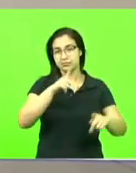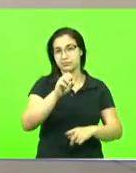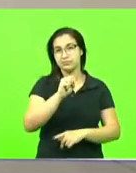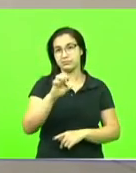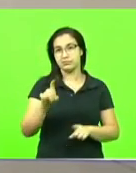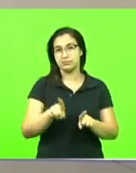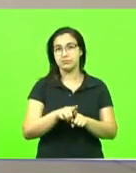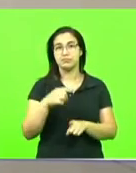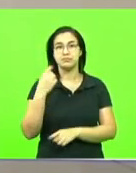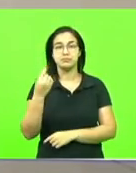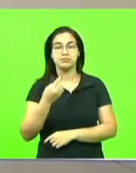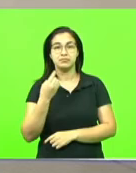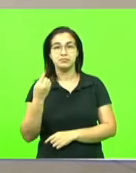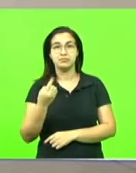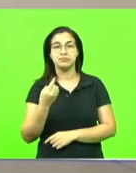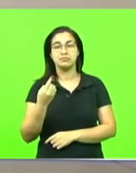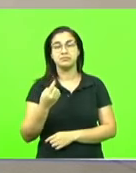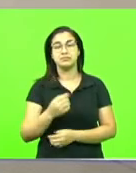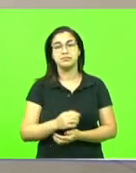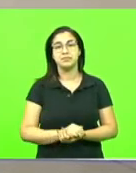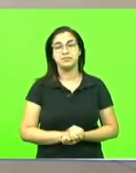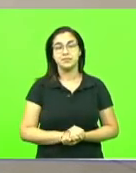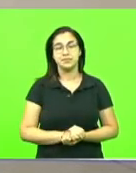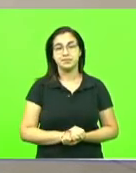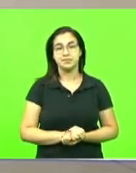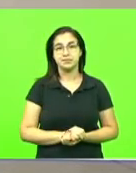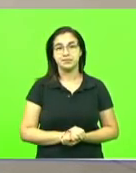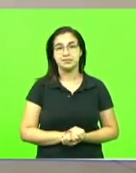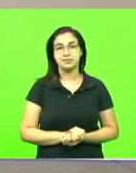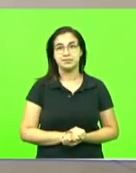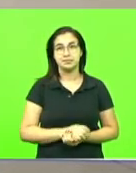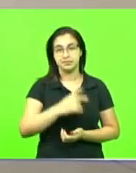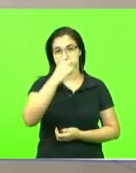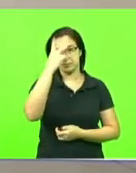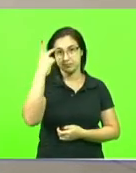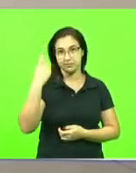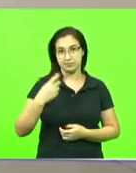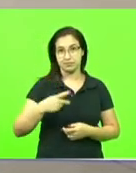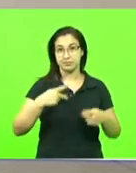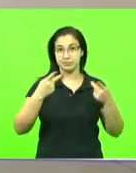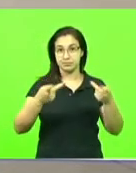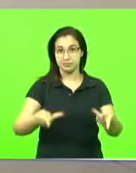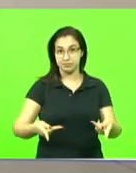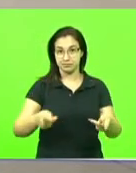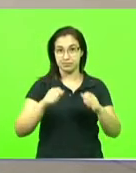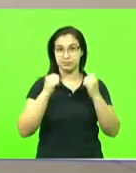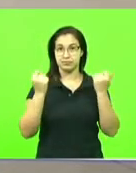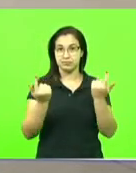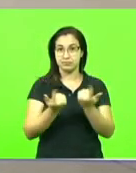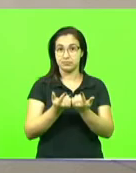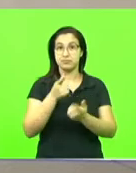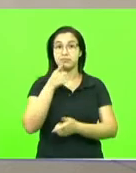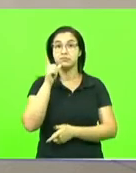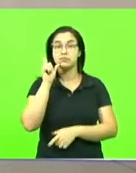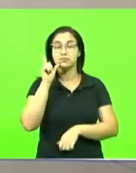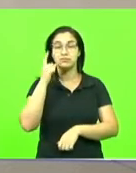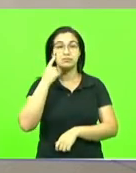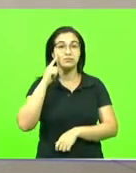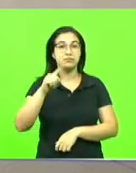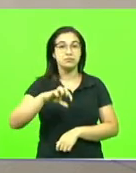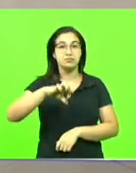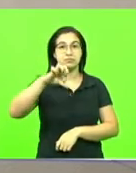aqui nesse momento, e as pessoas que visitam esse plenário, que ontem, dia